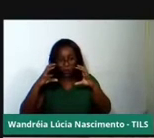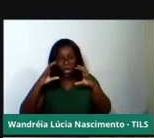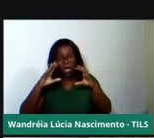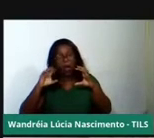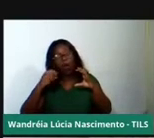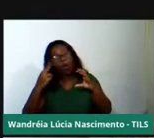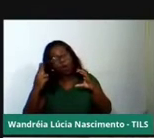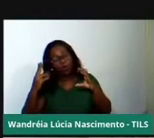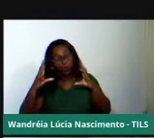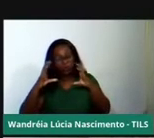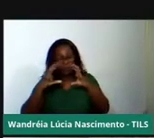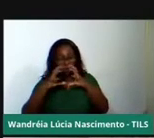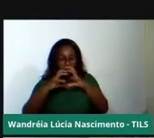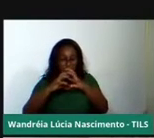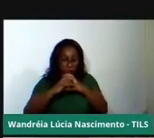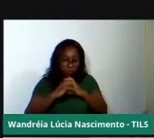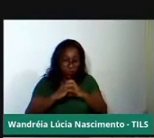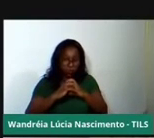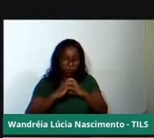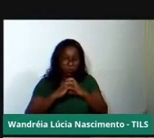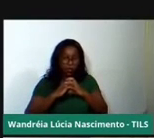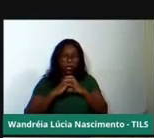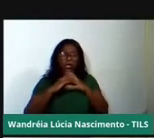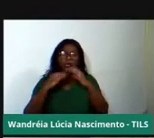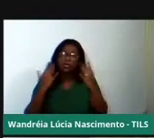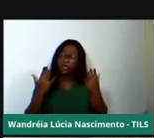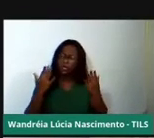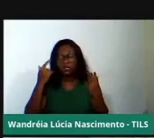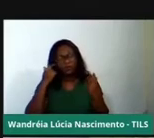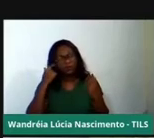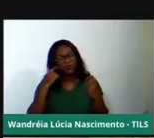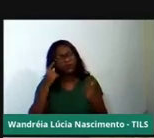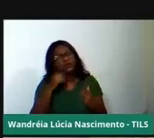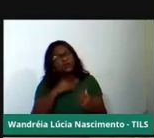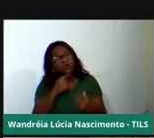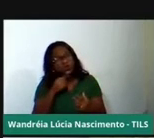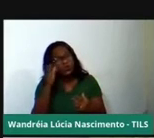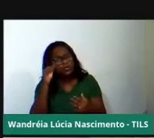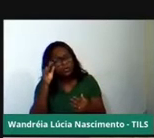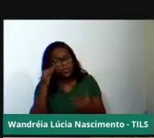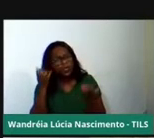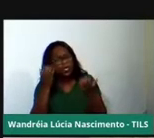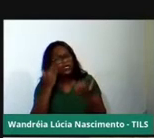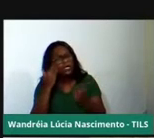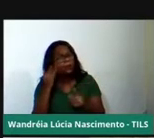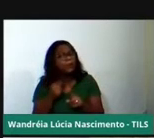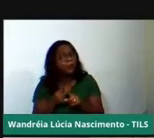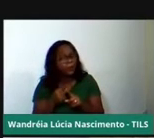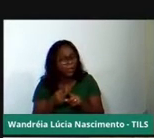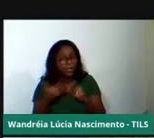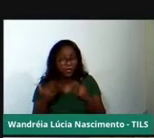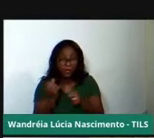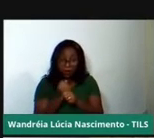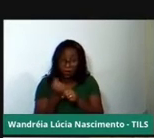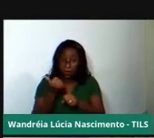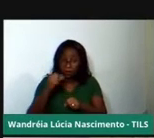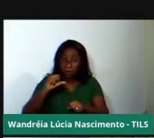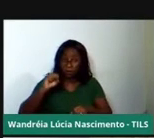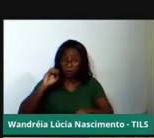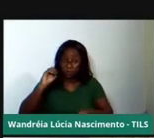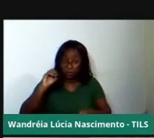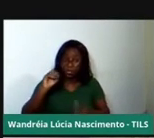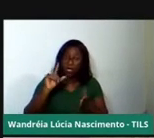vaso. E eles ficaram bem intrigados em relação a isso e queriam, de fato, descobrir o porquê. Na década de 80, então, publicado na